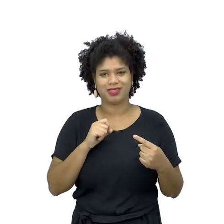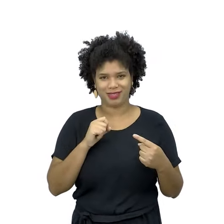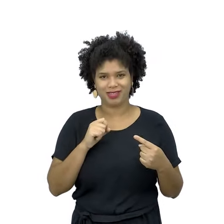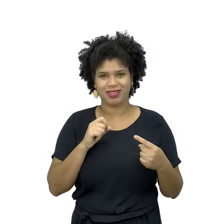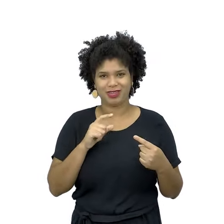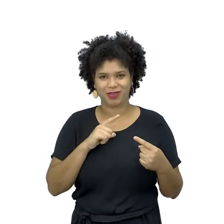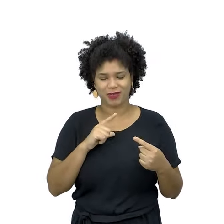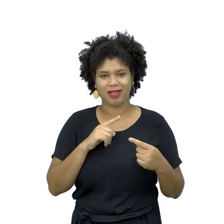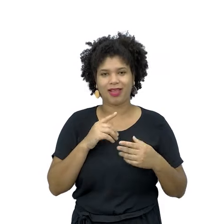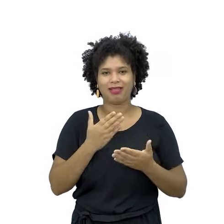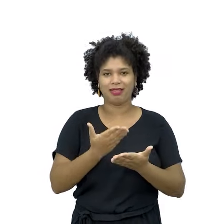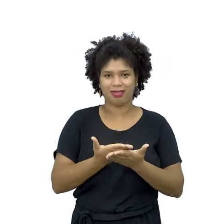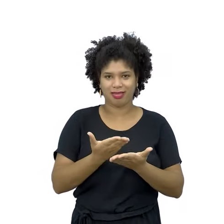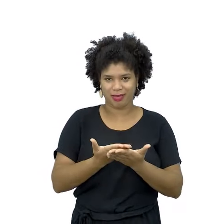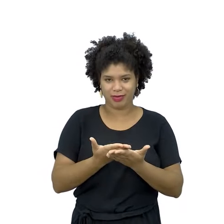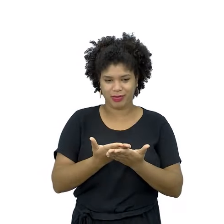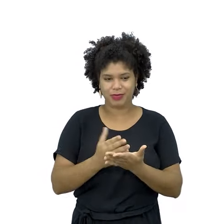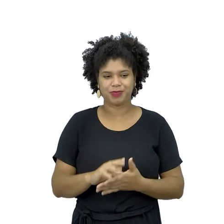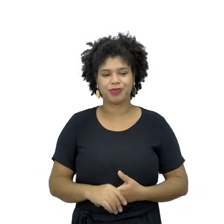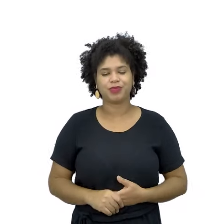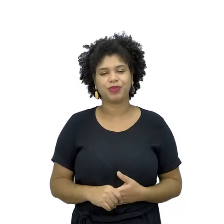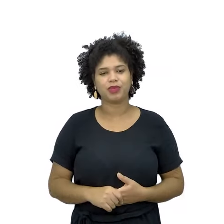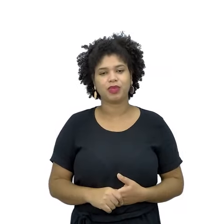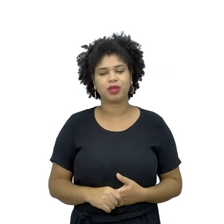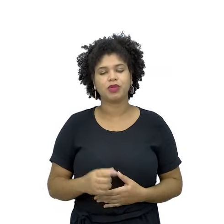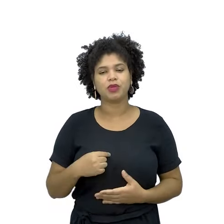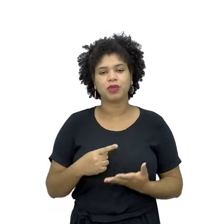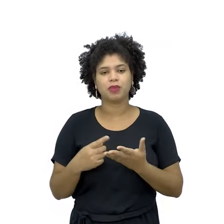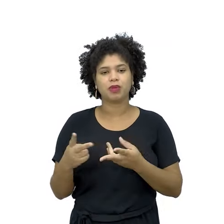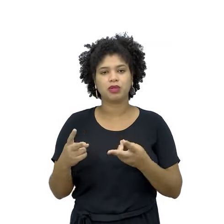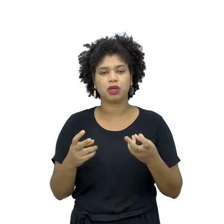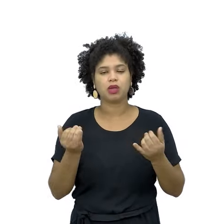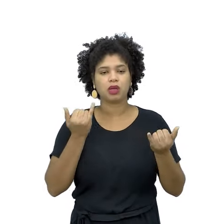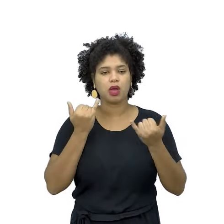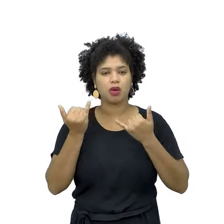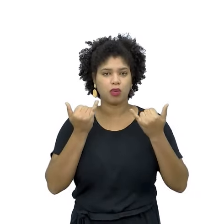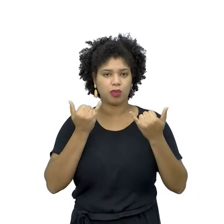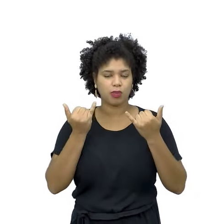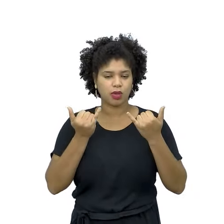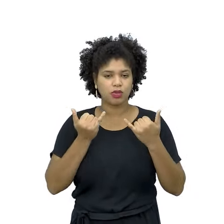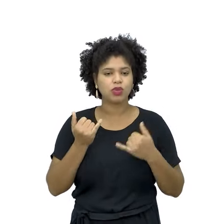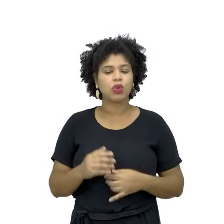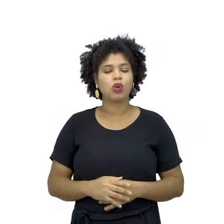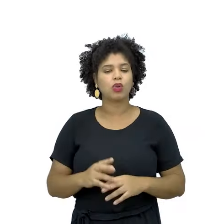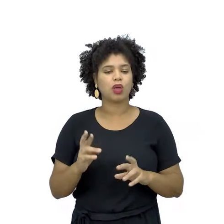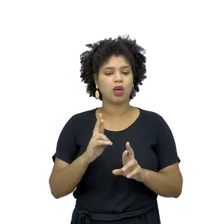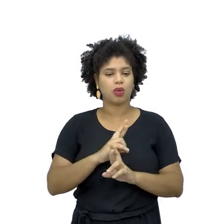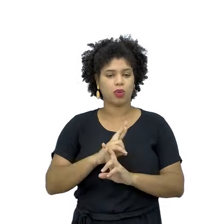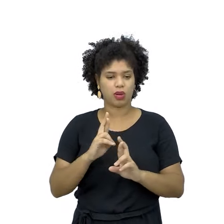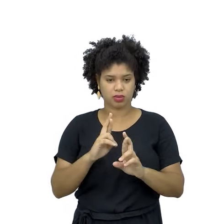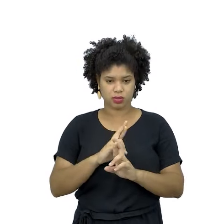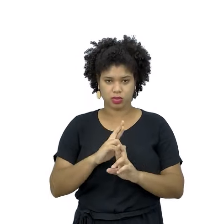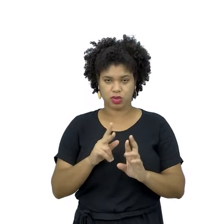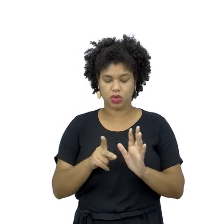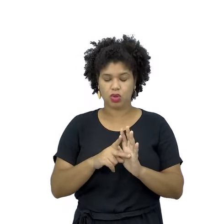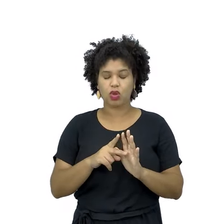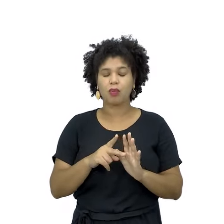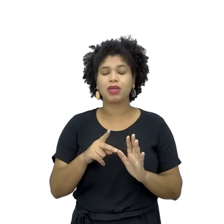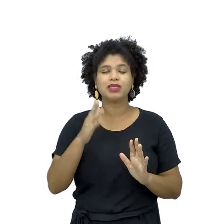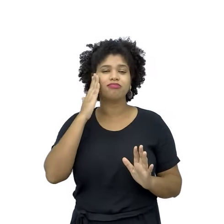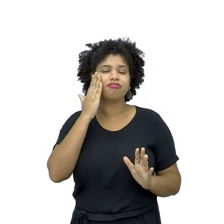dessas aulas. Então, ele vai trazer informações relacionadas ao objeto